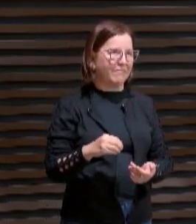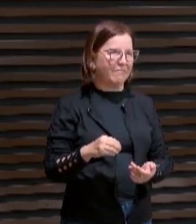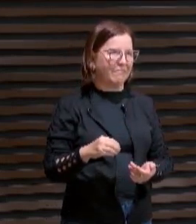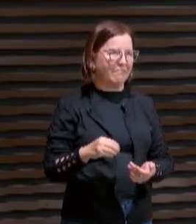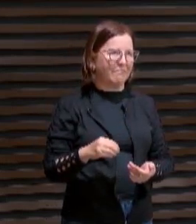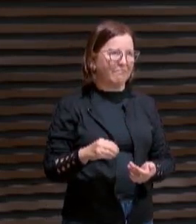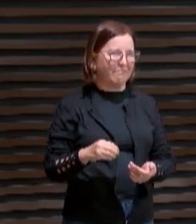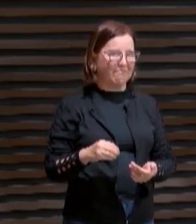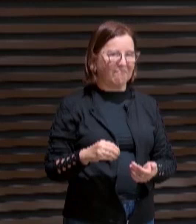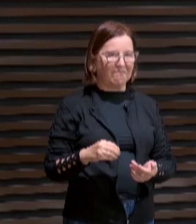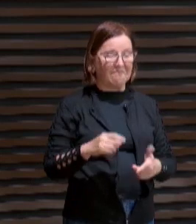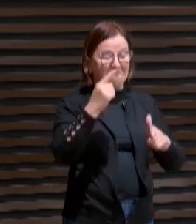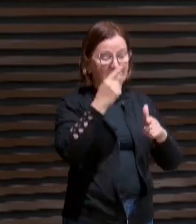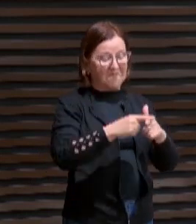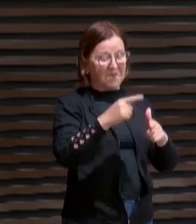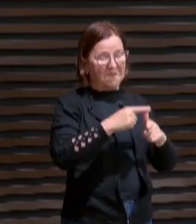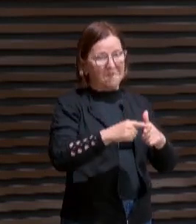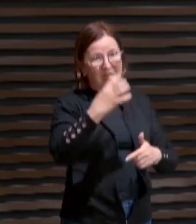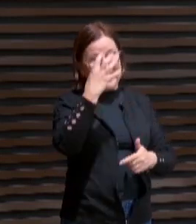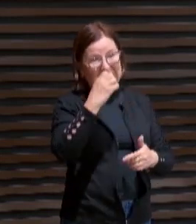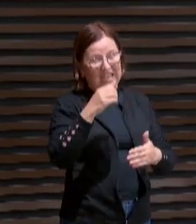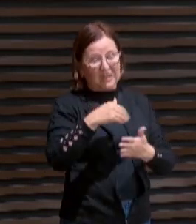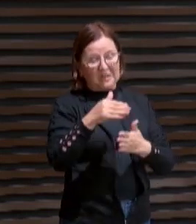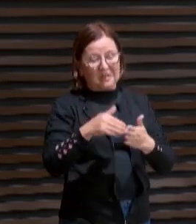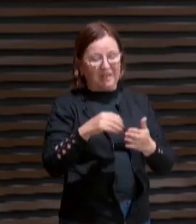pífios, são um problema sério em todo o mundo.